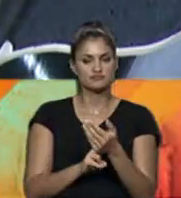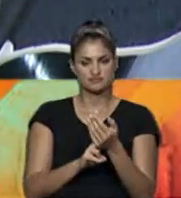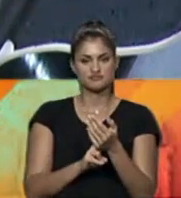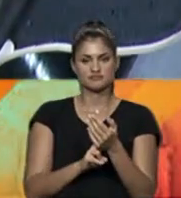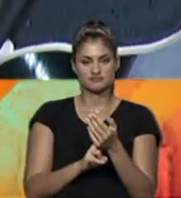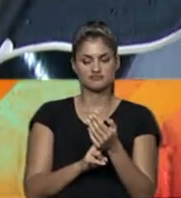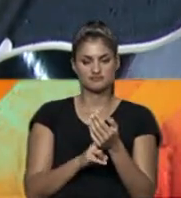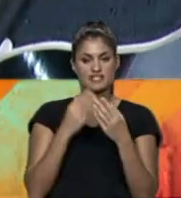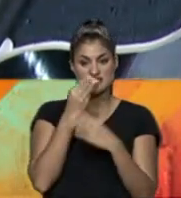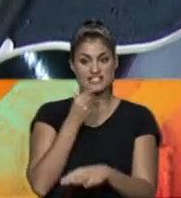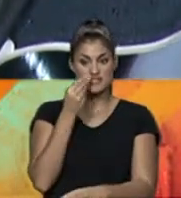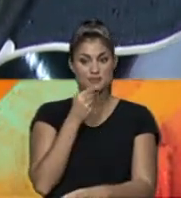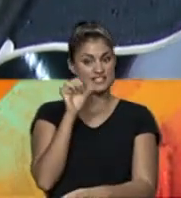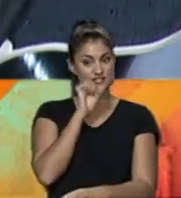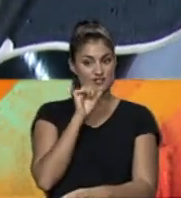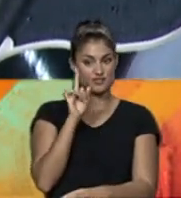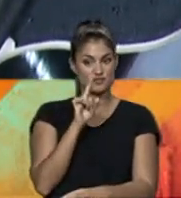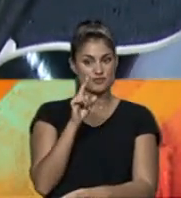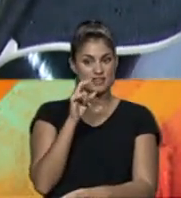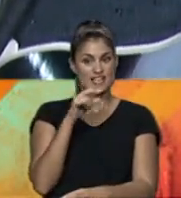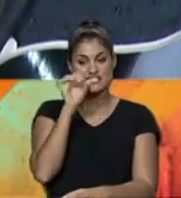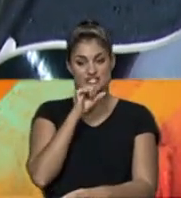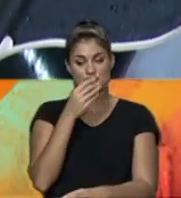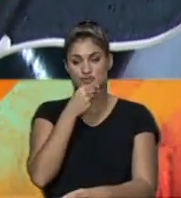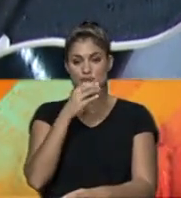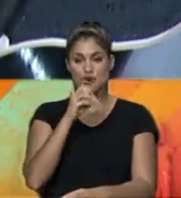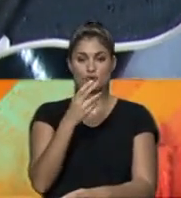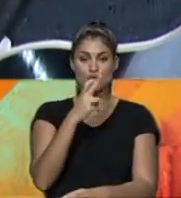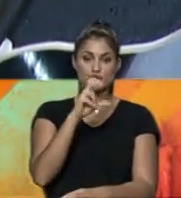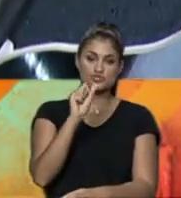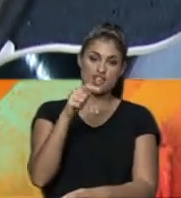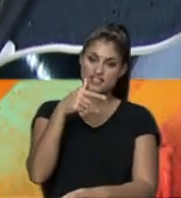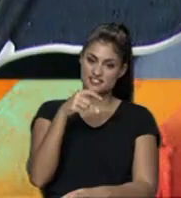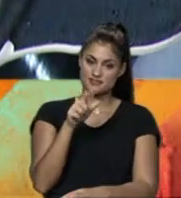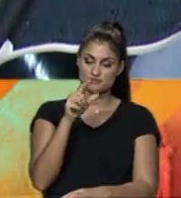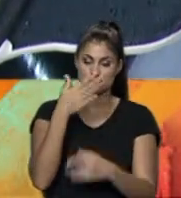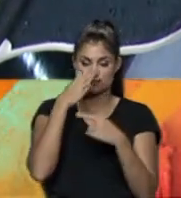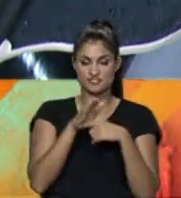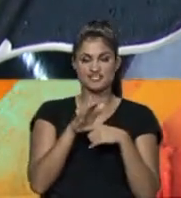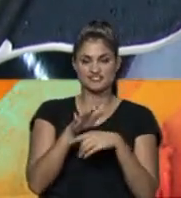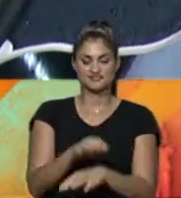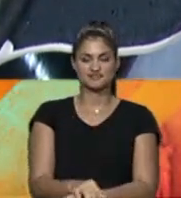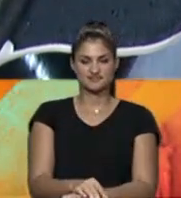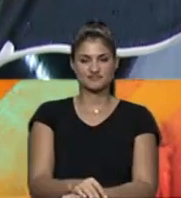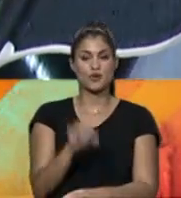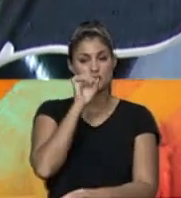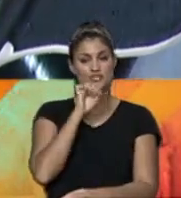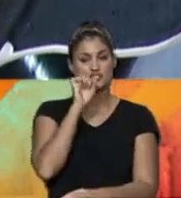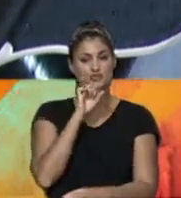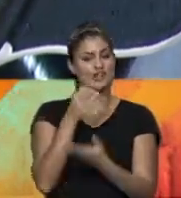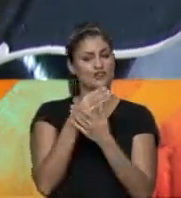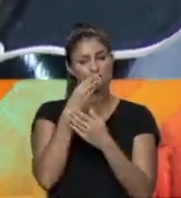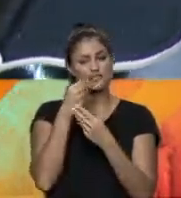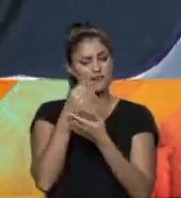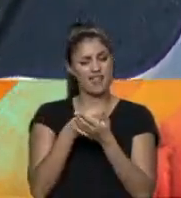verdadeiramente a saber a cenoura. Não é cenoura que sabe a courgette, por exemplo? Ou uma cenoura que sabe. Isto agora nada. Acontece de tudo, não é? Uma cenoura que não sabe nada.